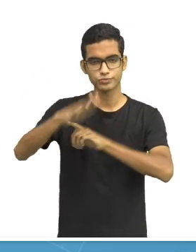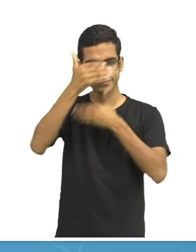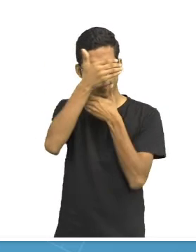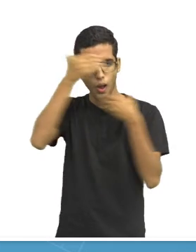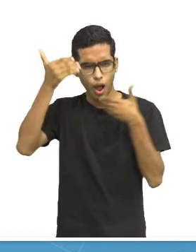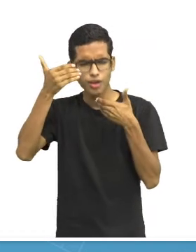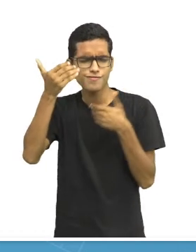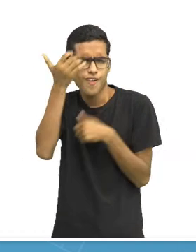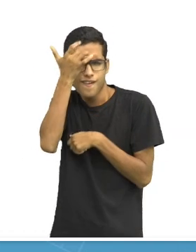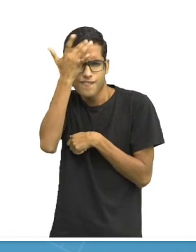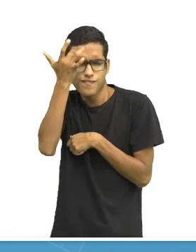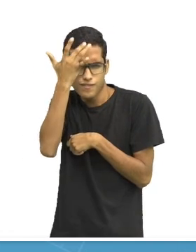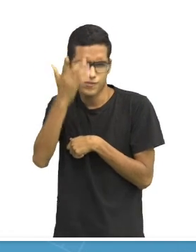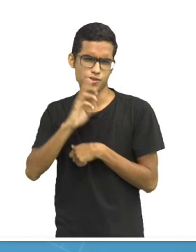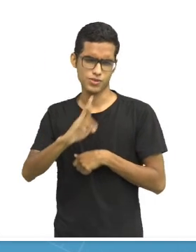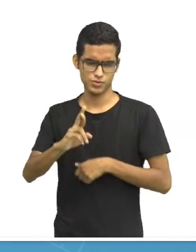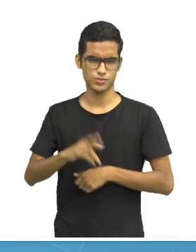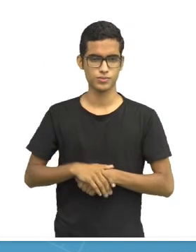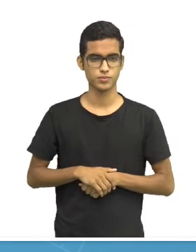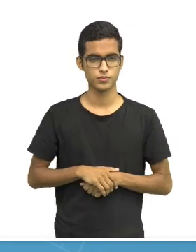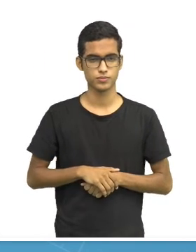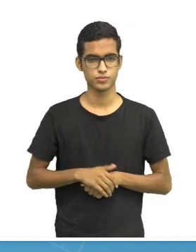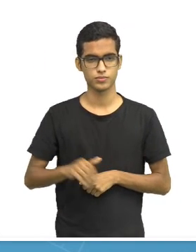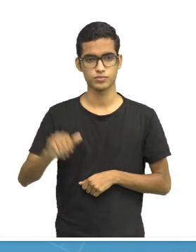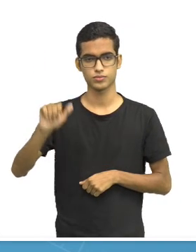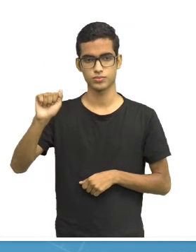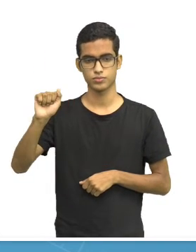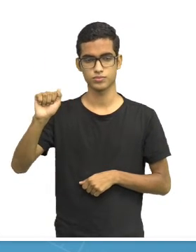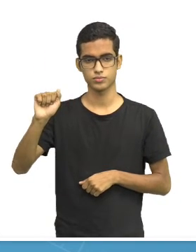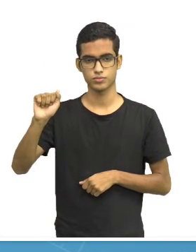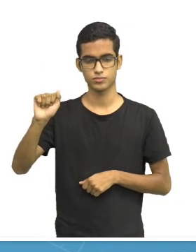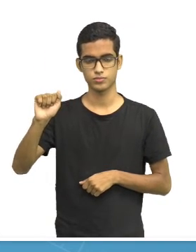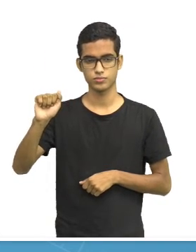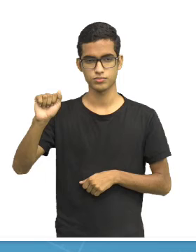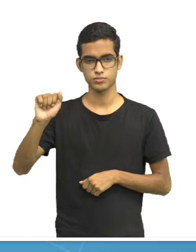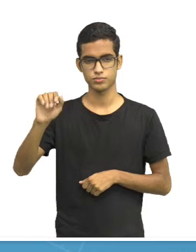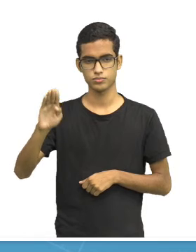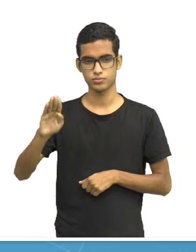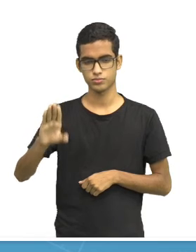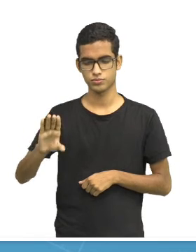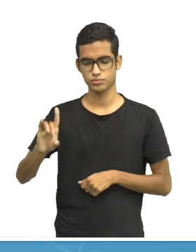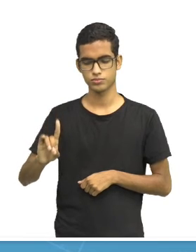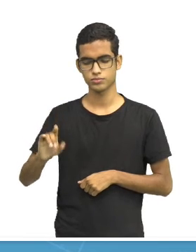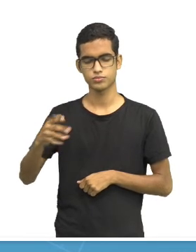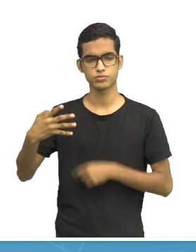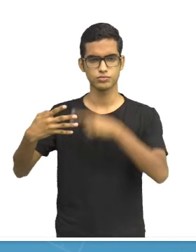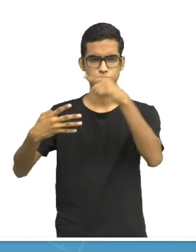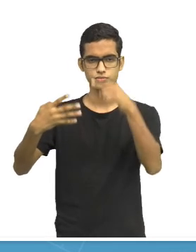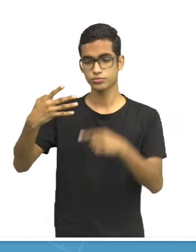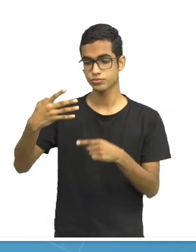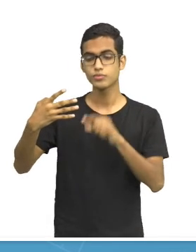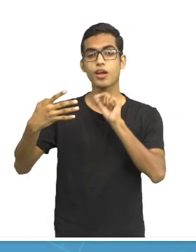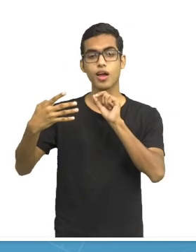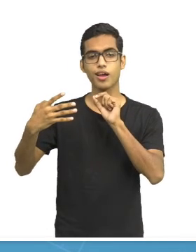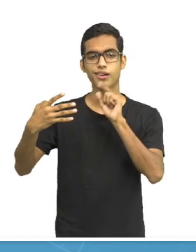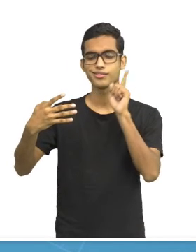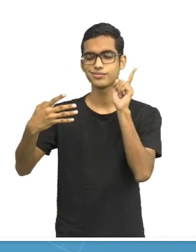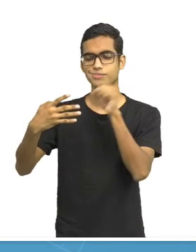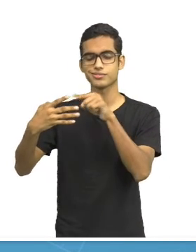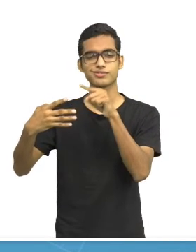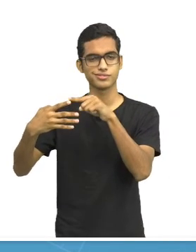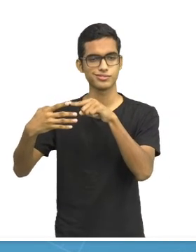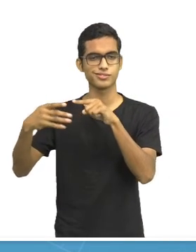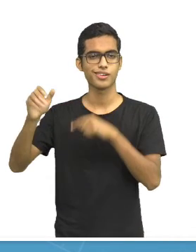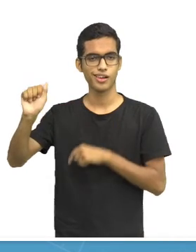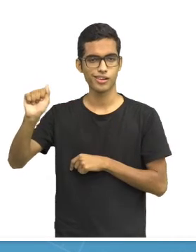está bem fácil, né? Vamos às alternativas. Então, a gente está falando muito de quem? De Pablo Picasso,